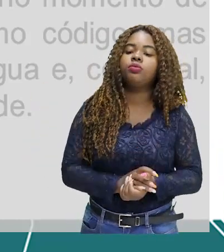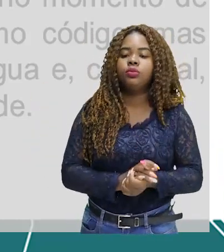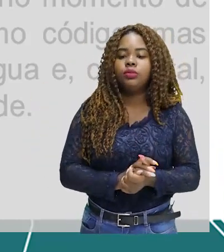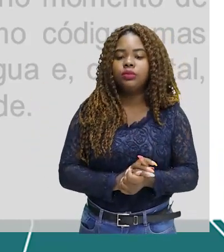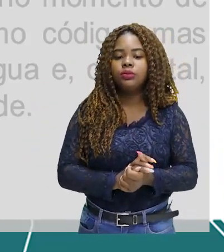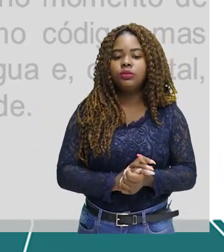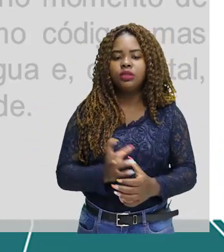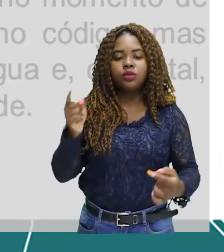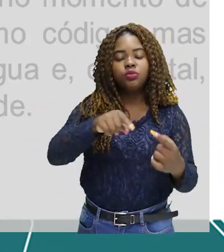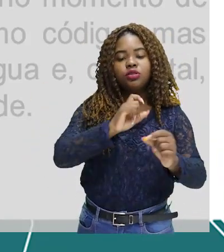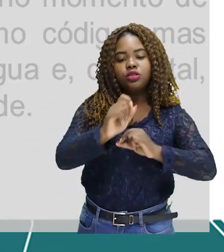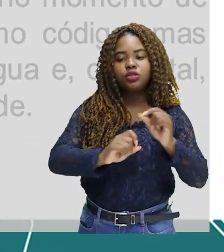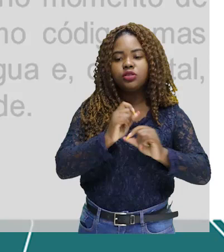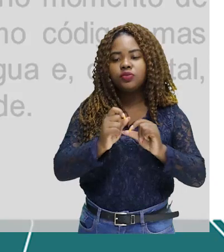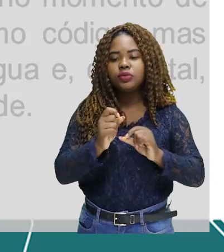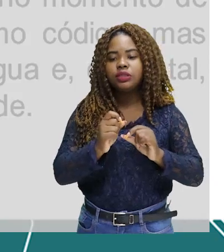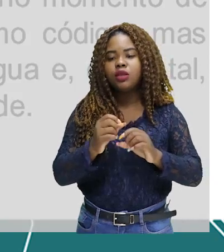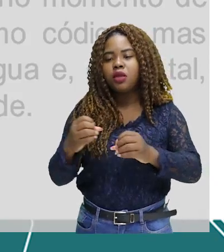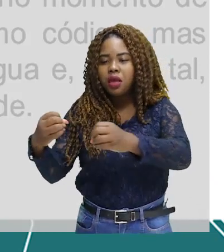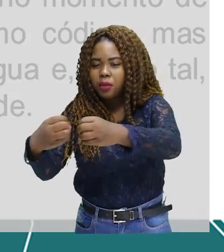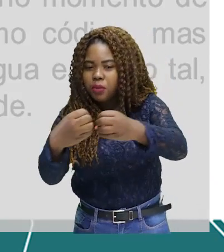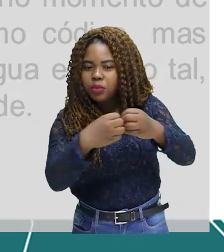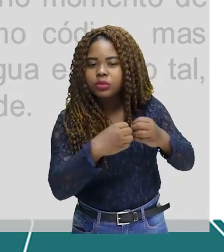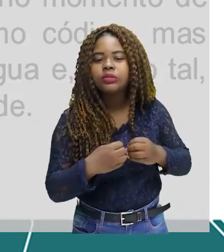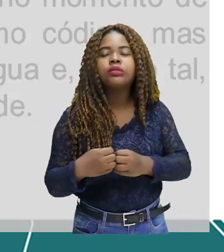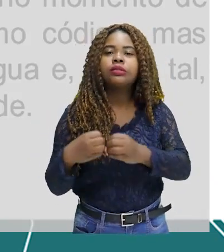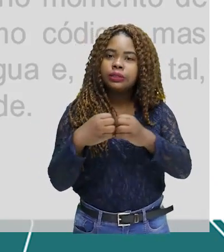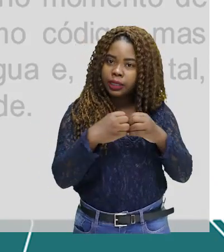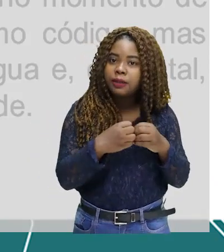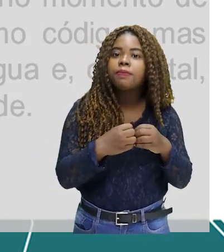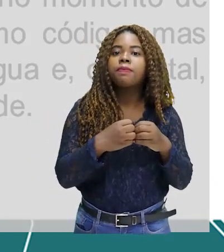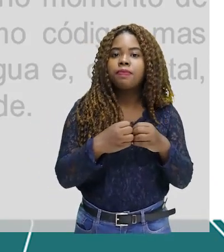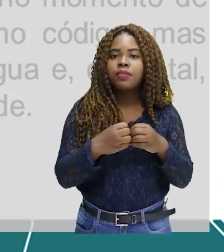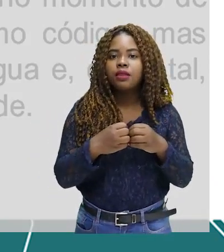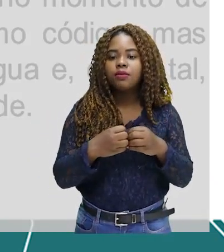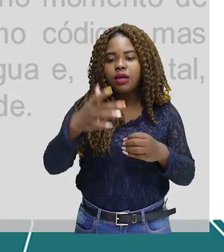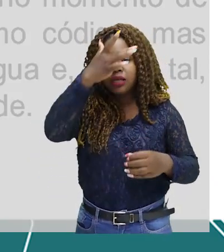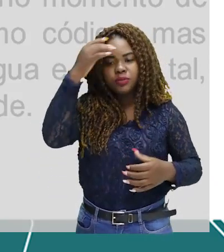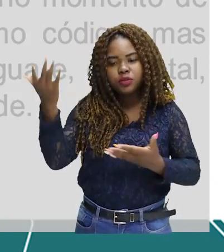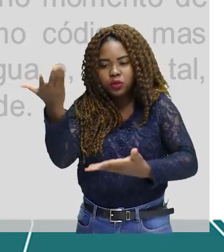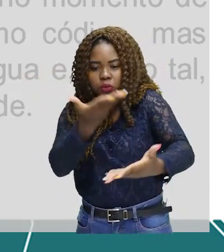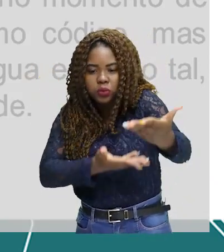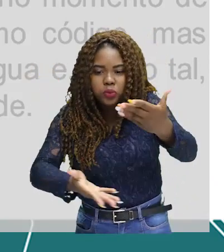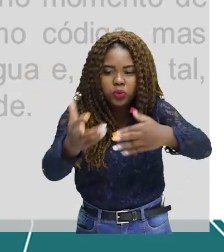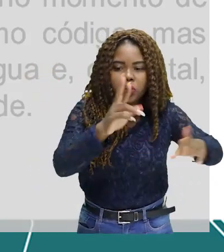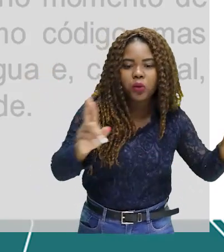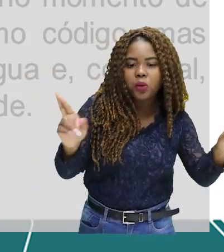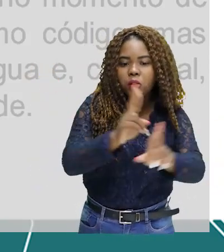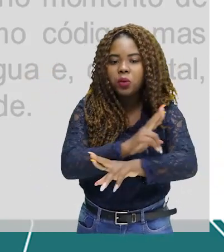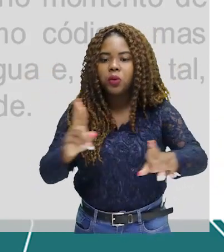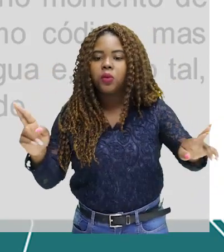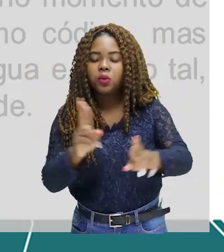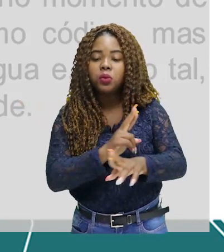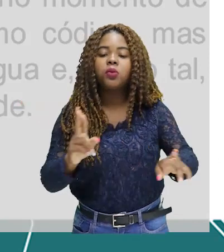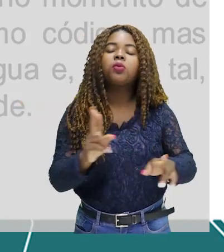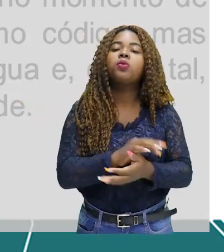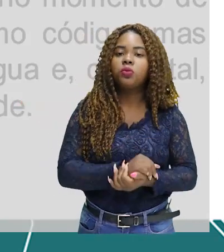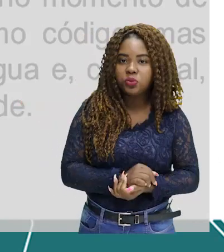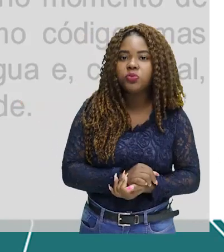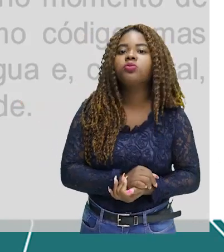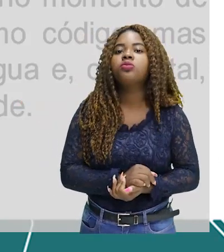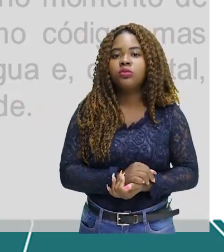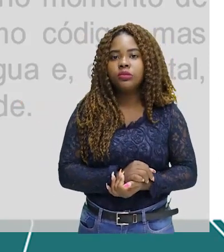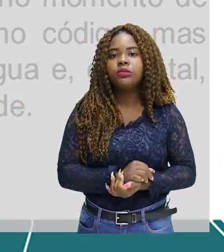conversação face a face, que faz com que os interagentes se sintam mais à vontade. e aumente o fluxo de comunicação